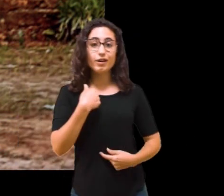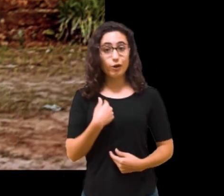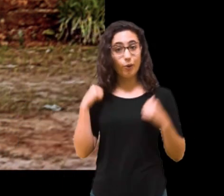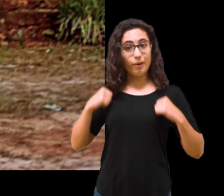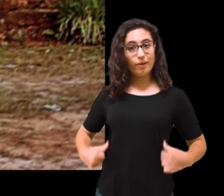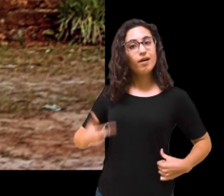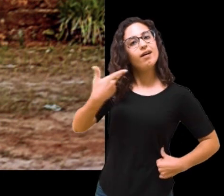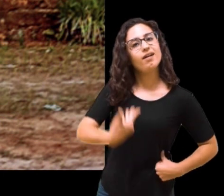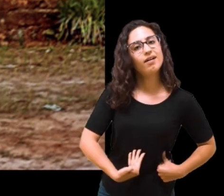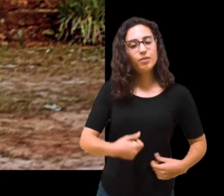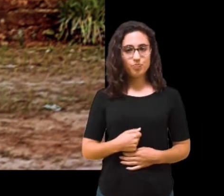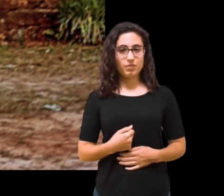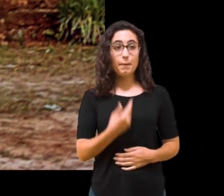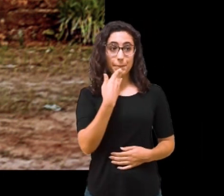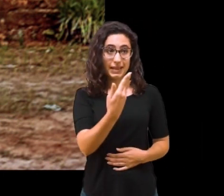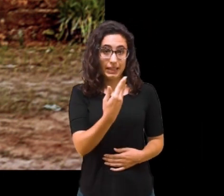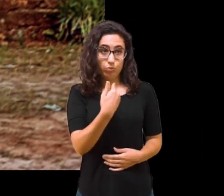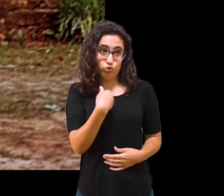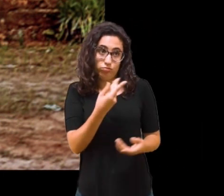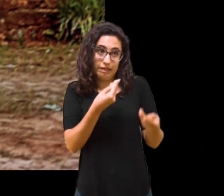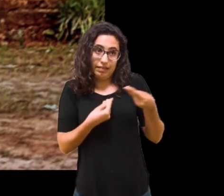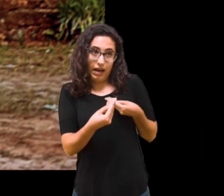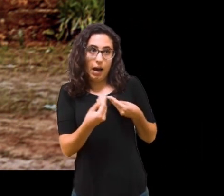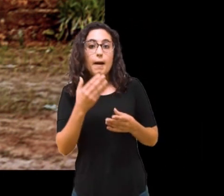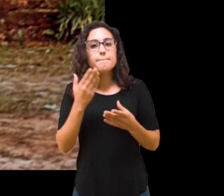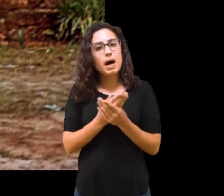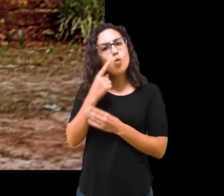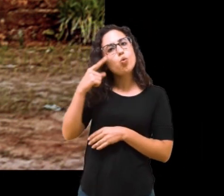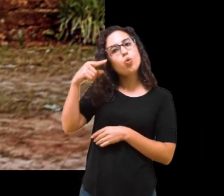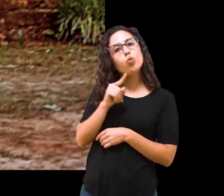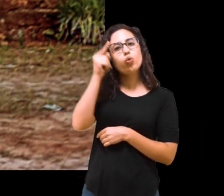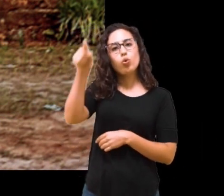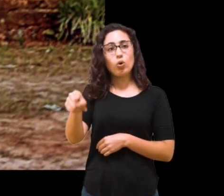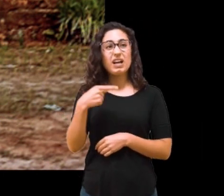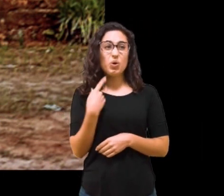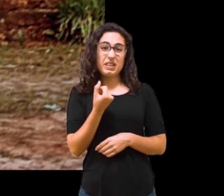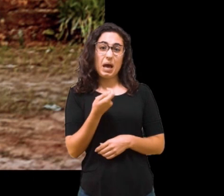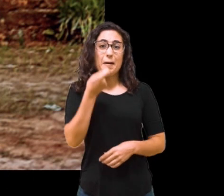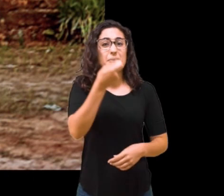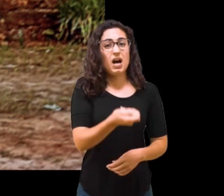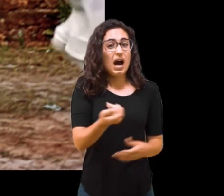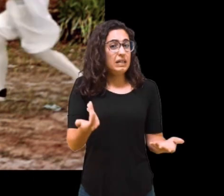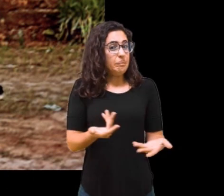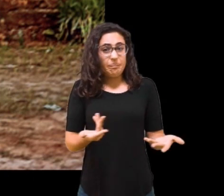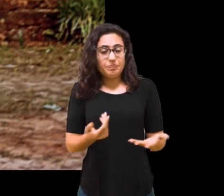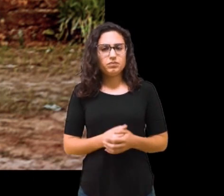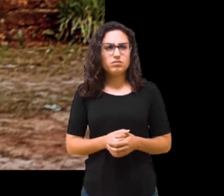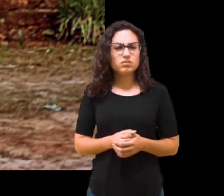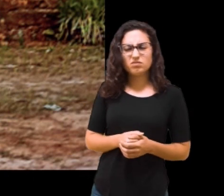Malacueco? Em troca pedimos. Pão para a viagem. Não temos dinheiro a pagar de estalagem. Quem